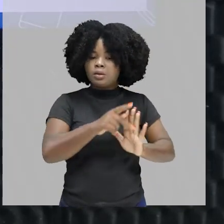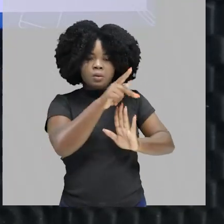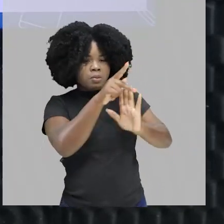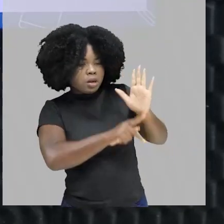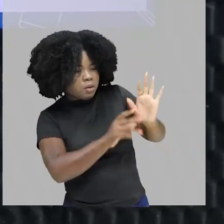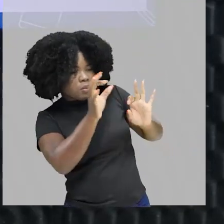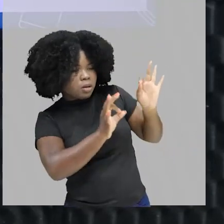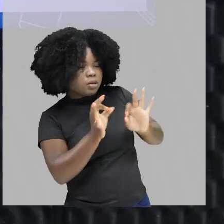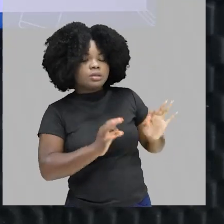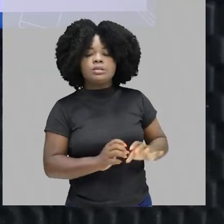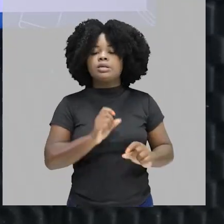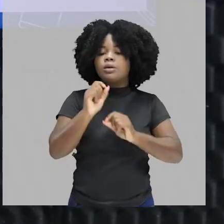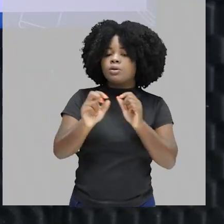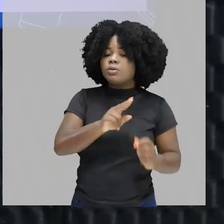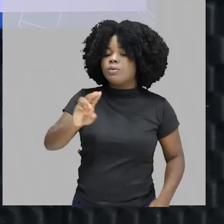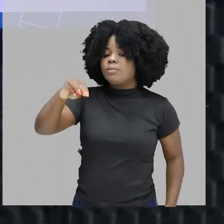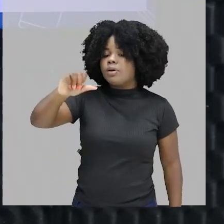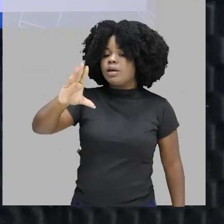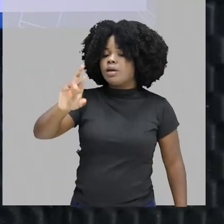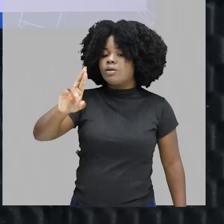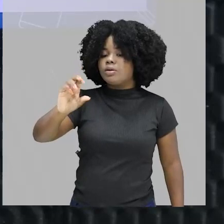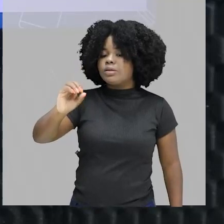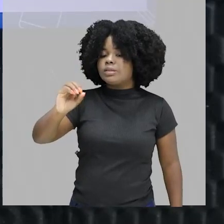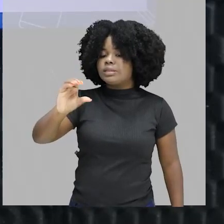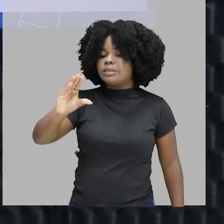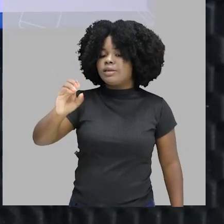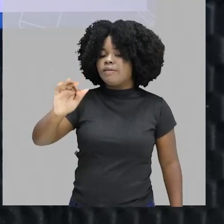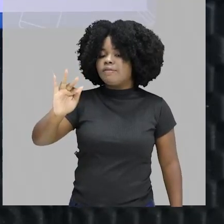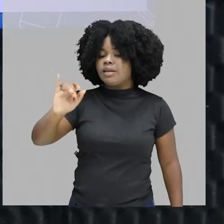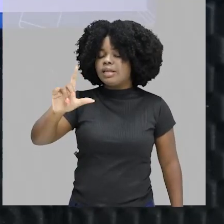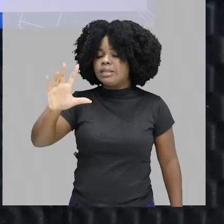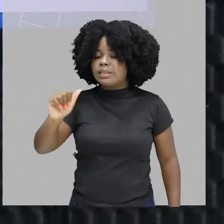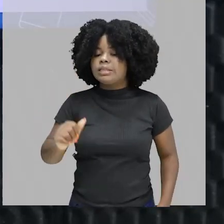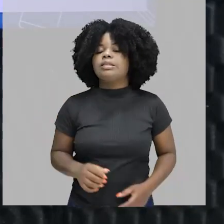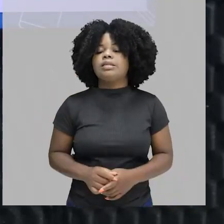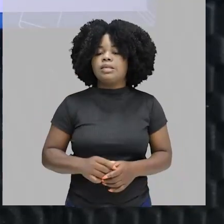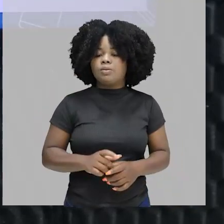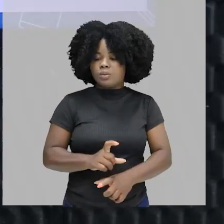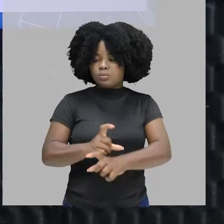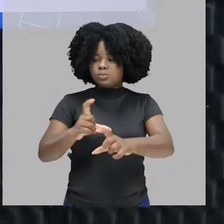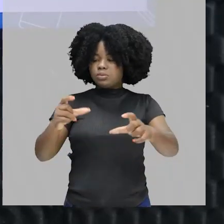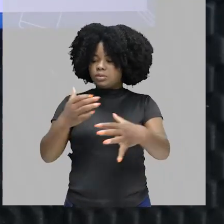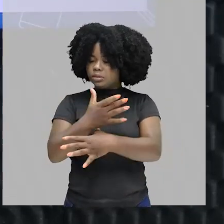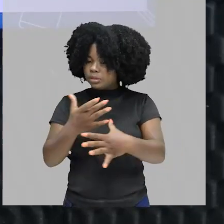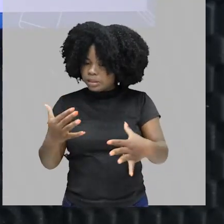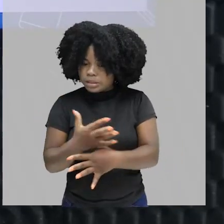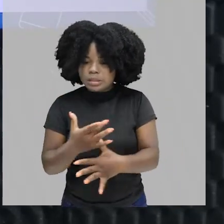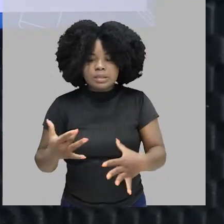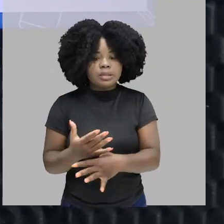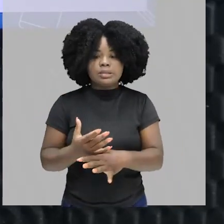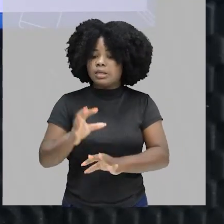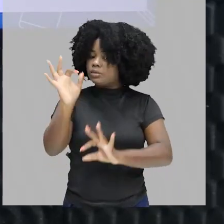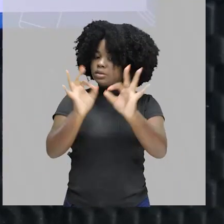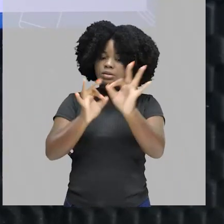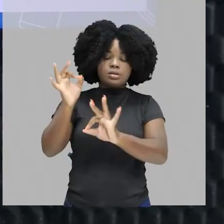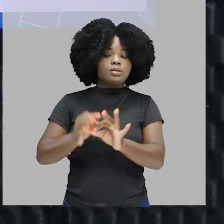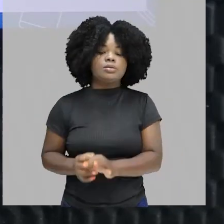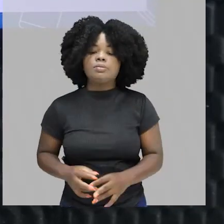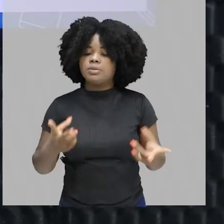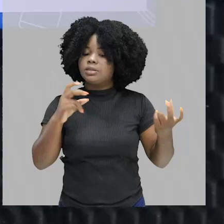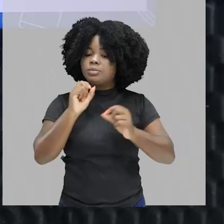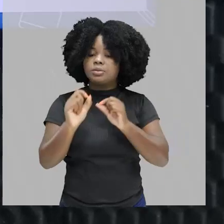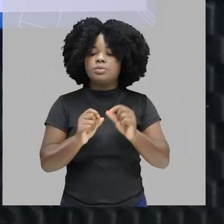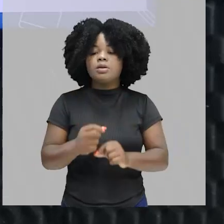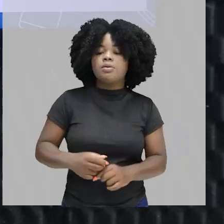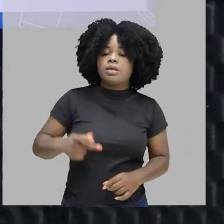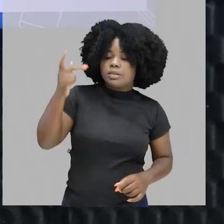macrocefalia urbana, né? Crescimento desordenado das grandes cidades. A gente pode perceber isso no São Paulo, Rio de Janeiro, por exemplo, né? São as